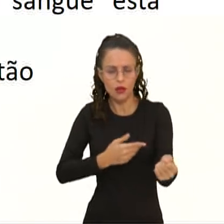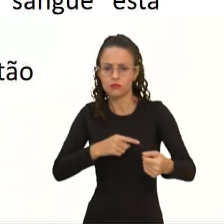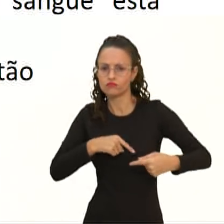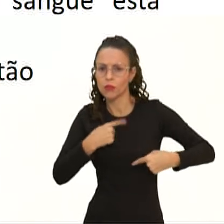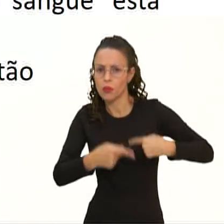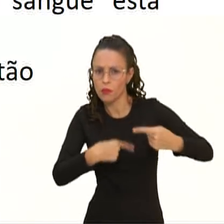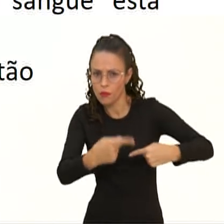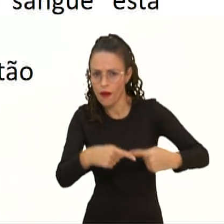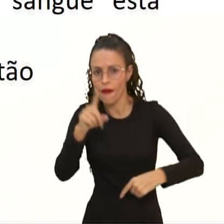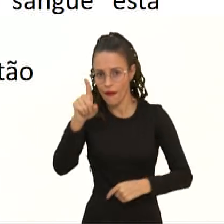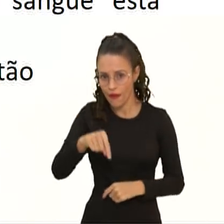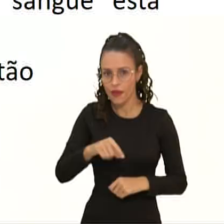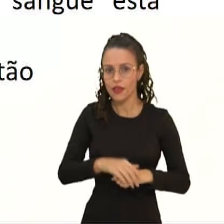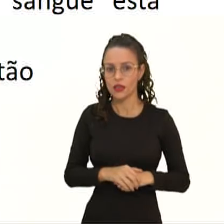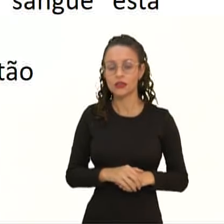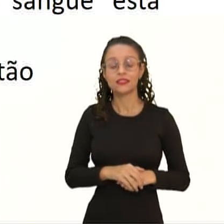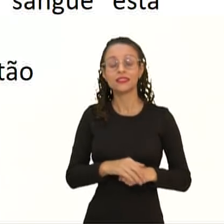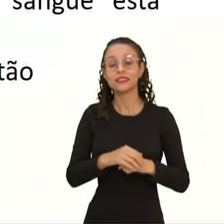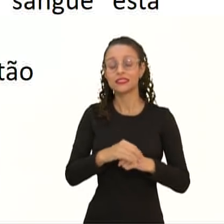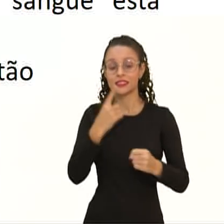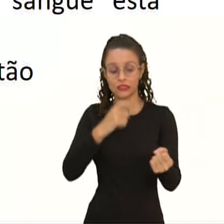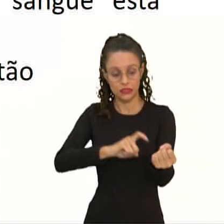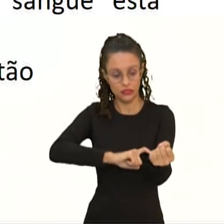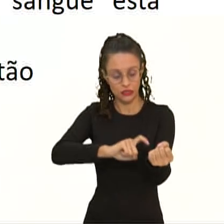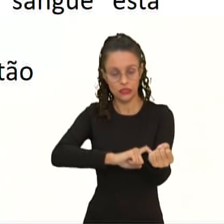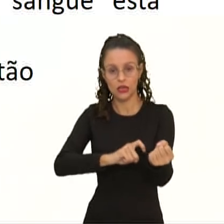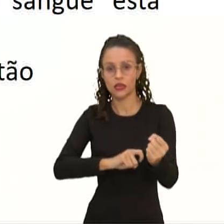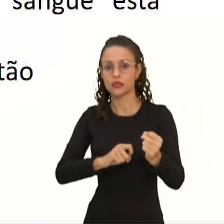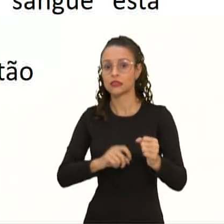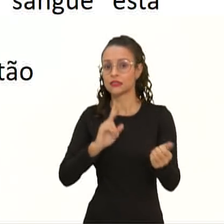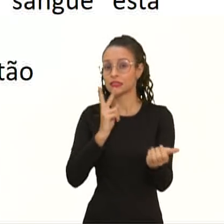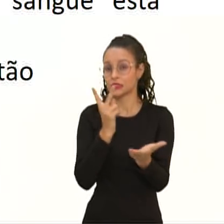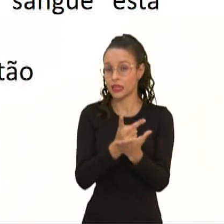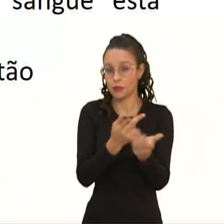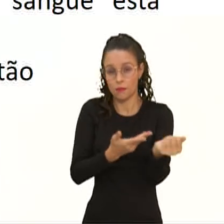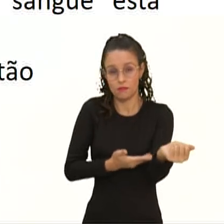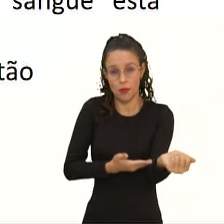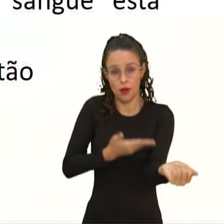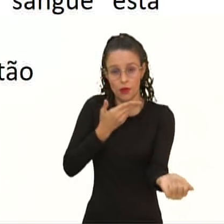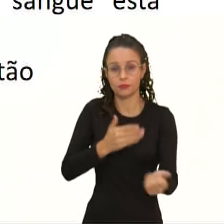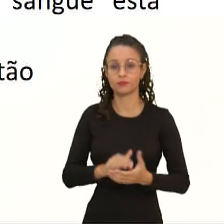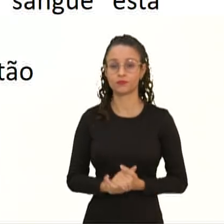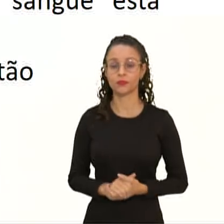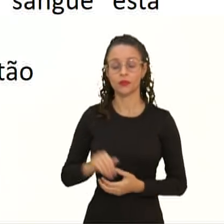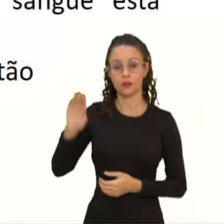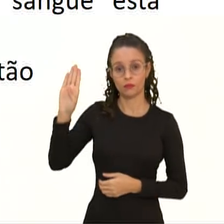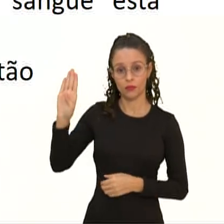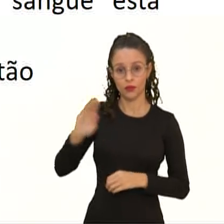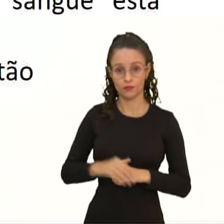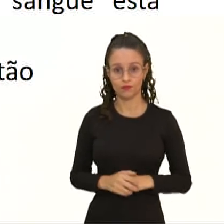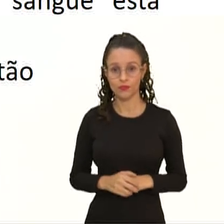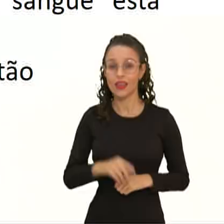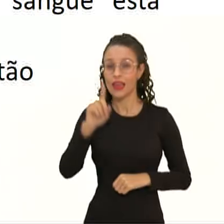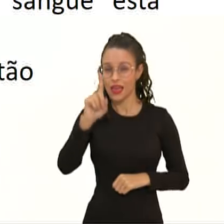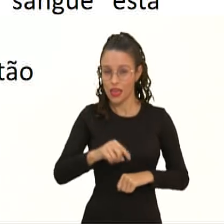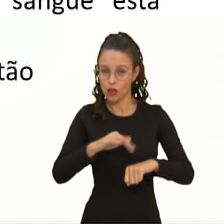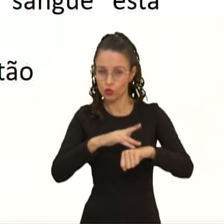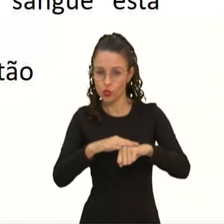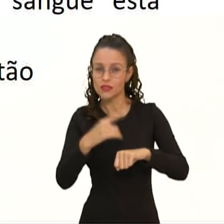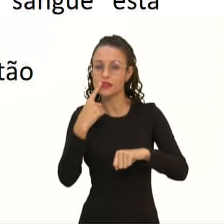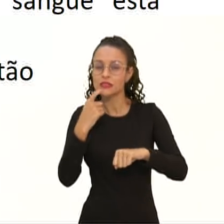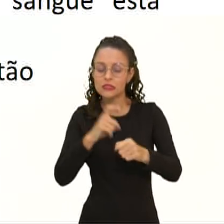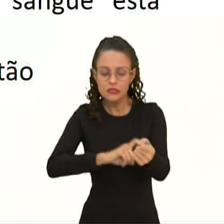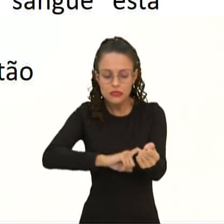na pessoa, em que a pressão do sangue está constantemente elevada? A alternativa B, é uma doença do sangue que